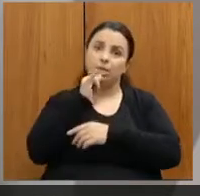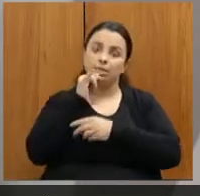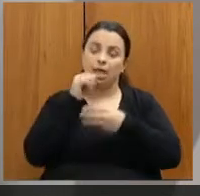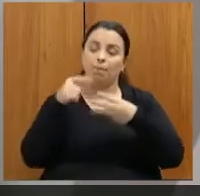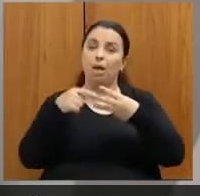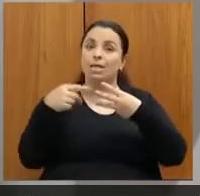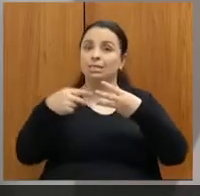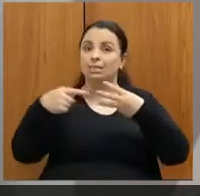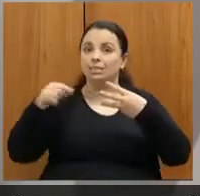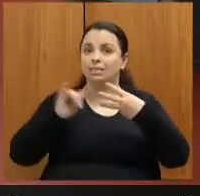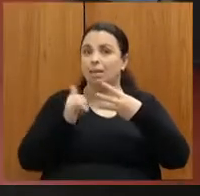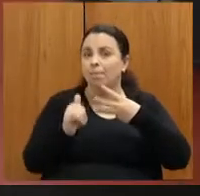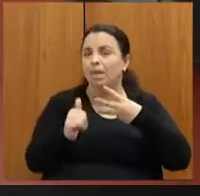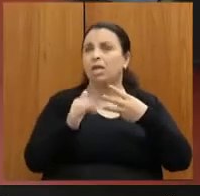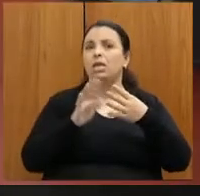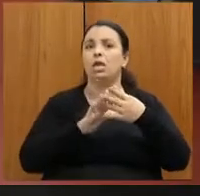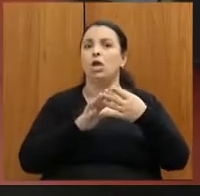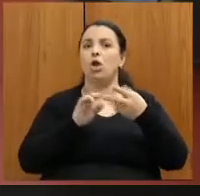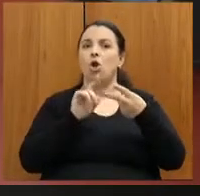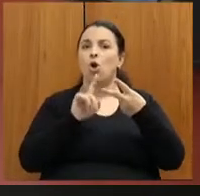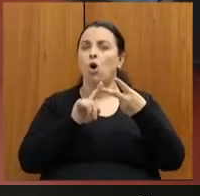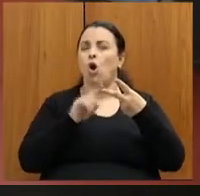COPASA e gasmig